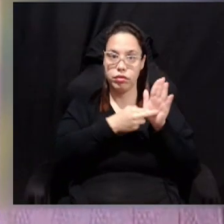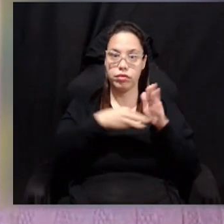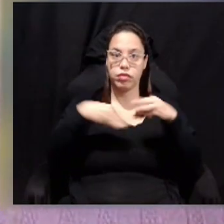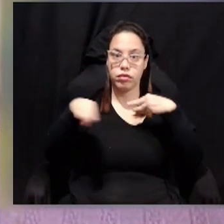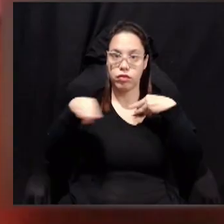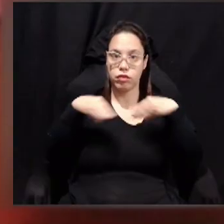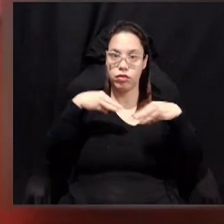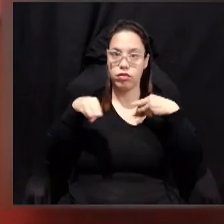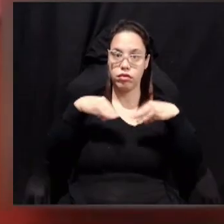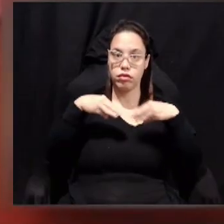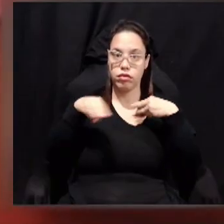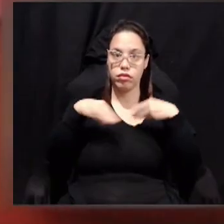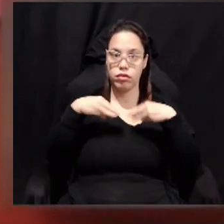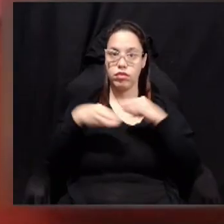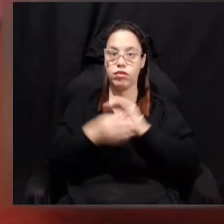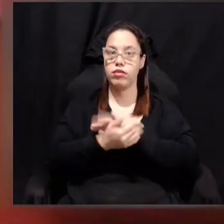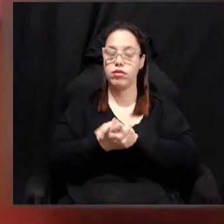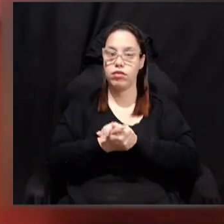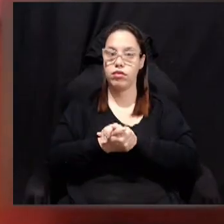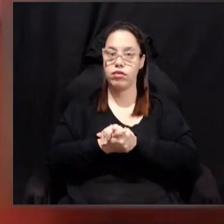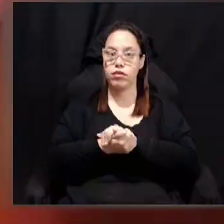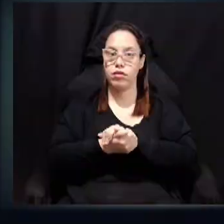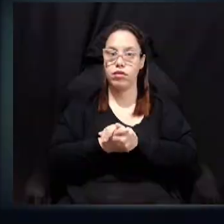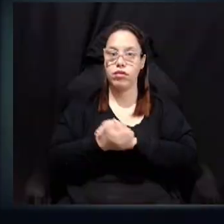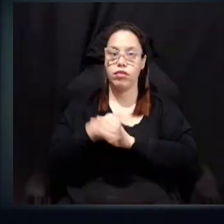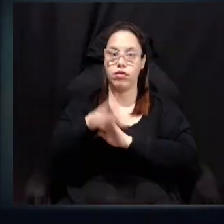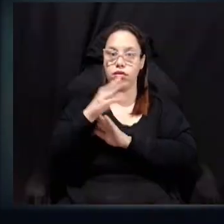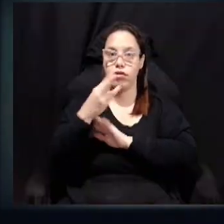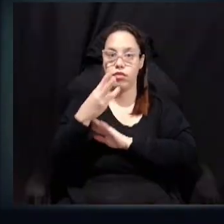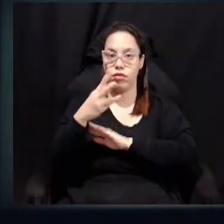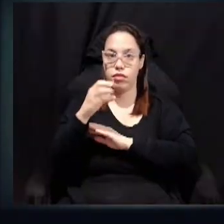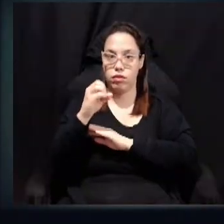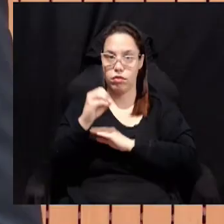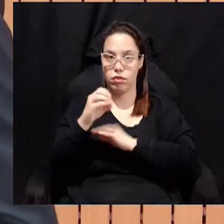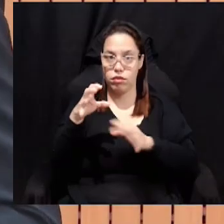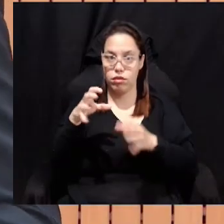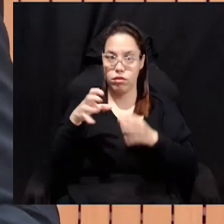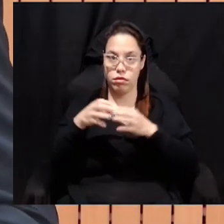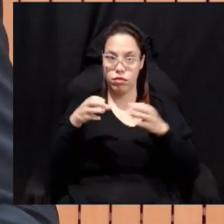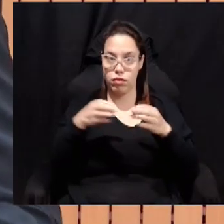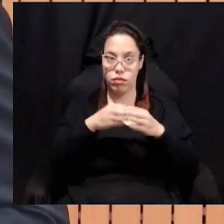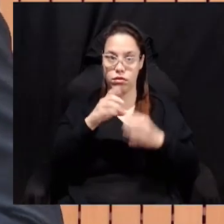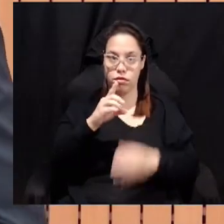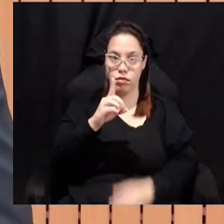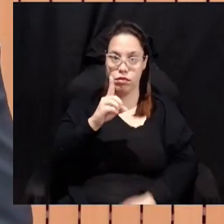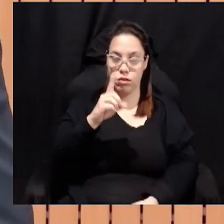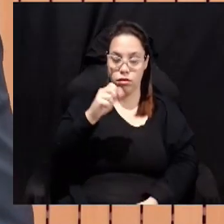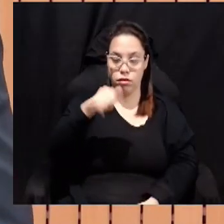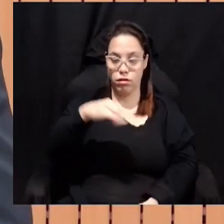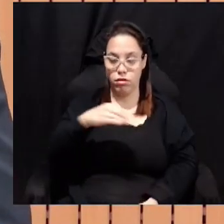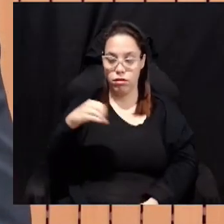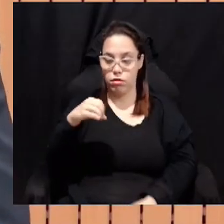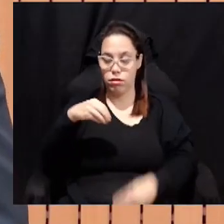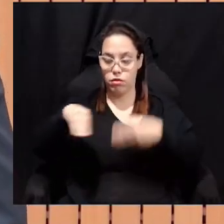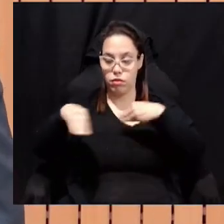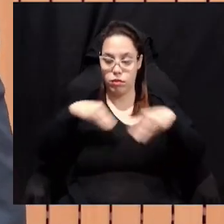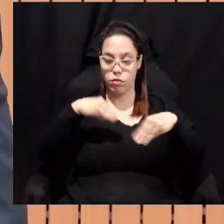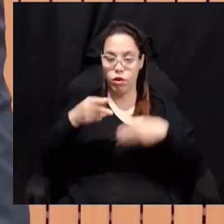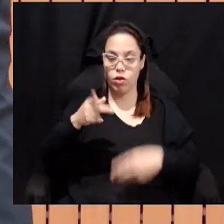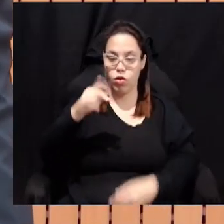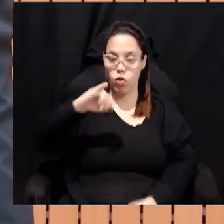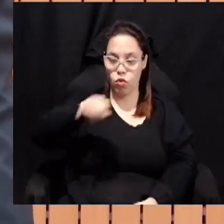no país, em mais de 30 compilações no Dance Music. Falar da Joey é falar